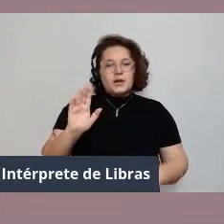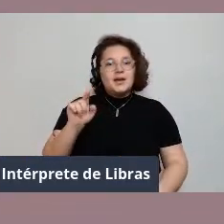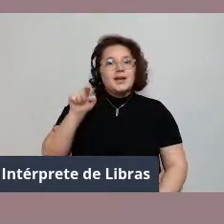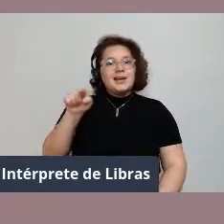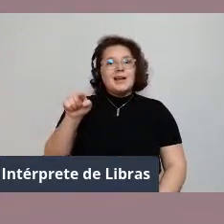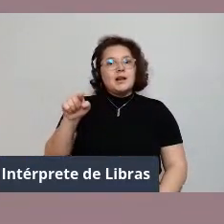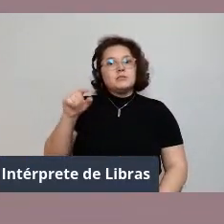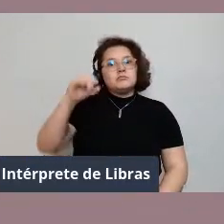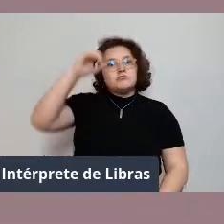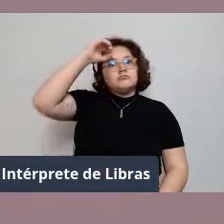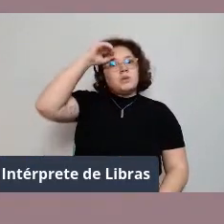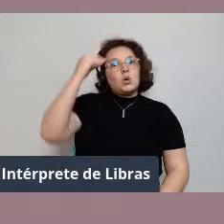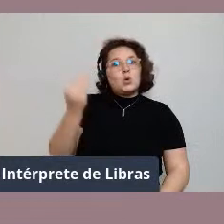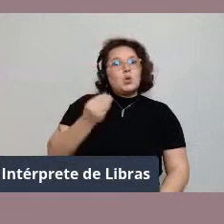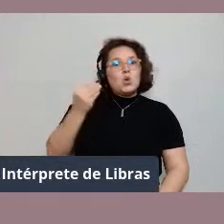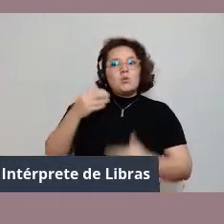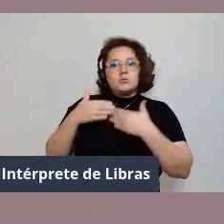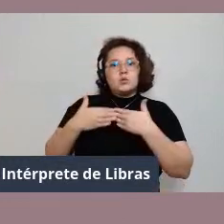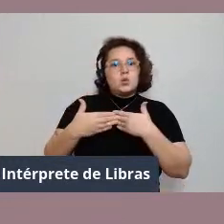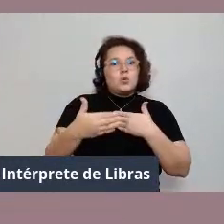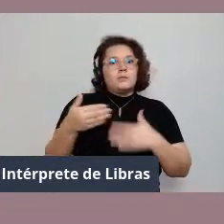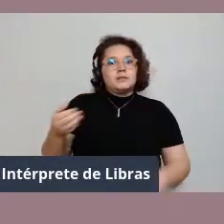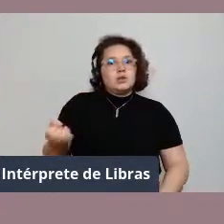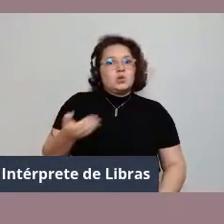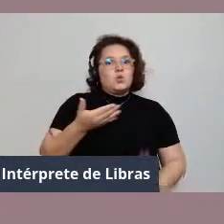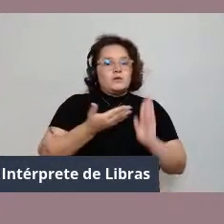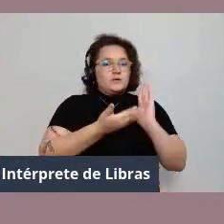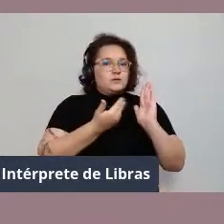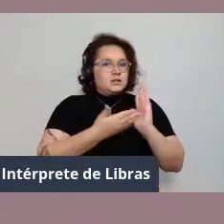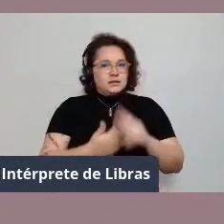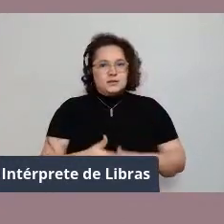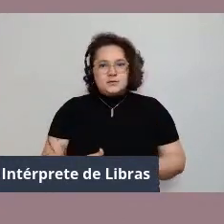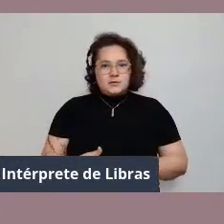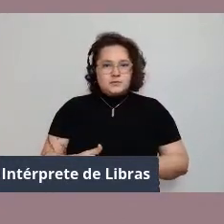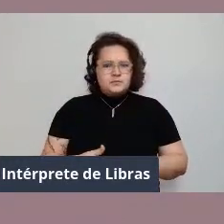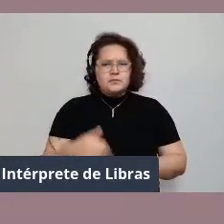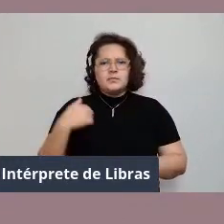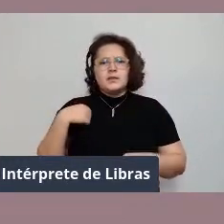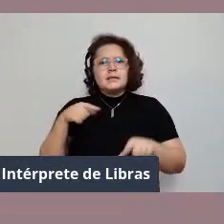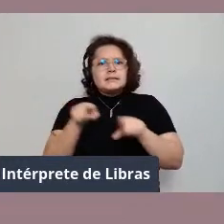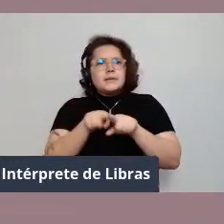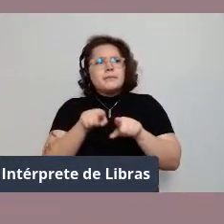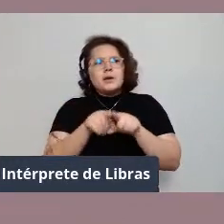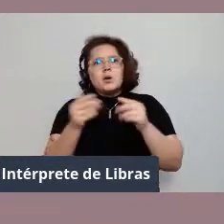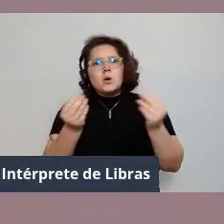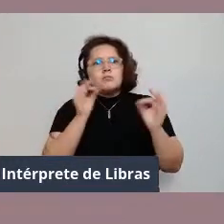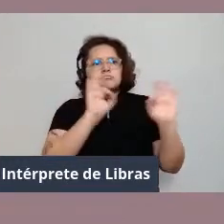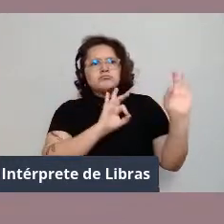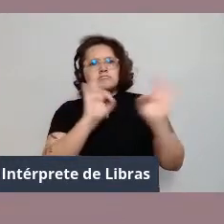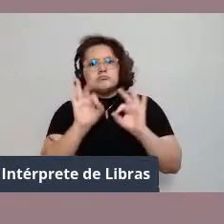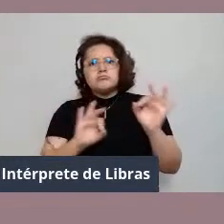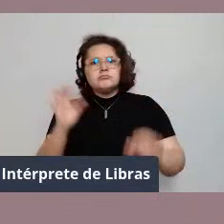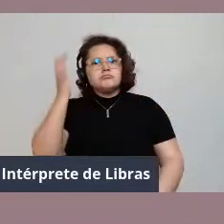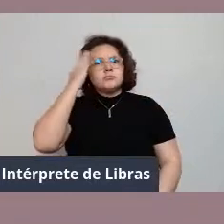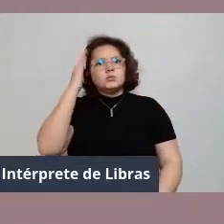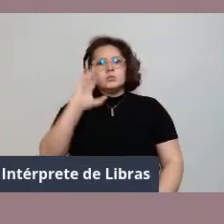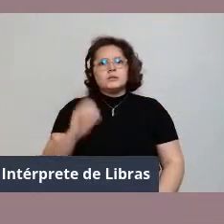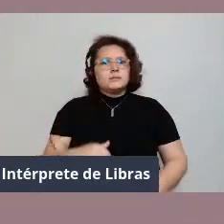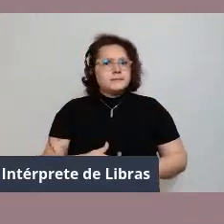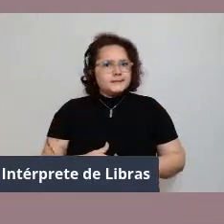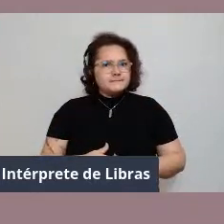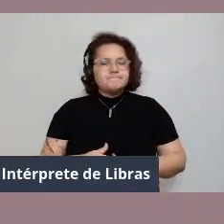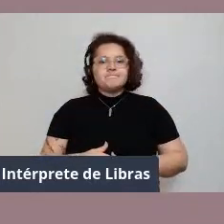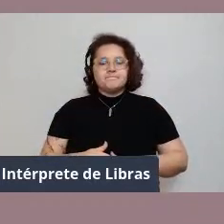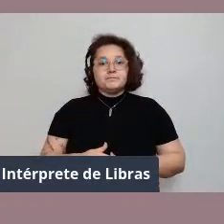por onde começar o novo livro. E também não fazia ideia de como arrumá-lo depois que começasse.